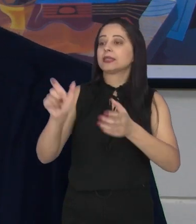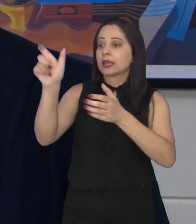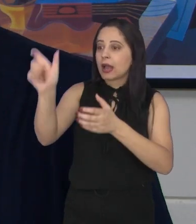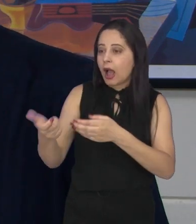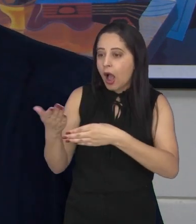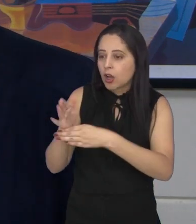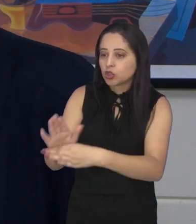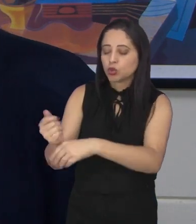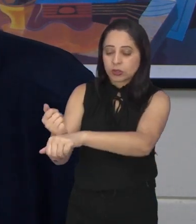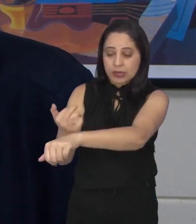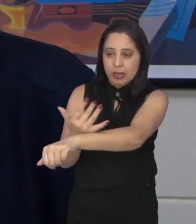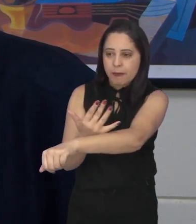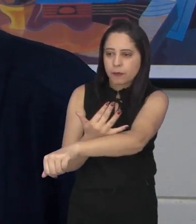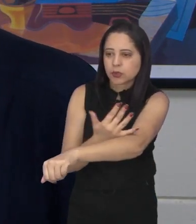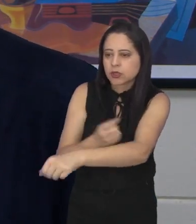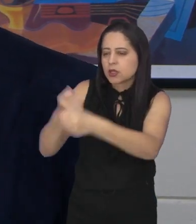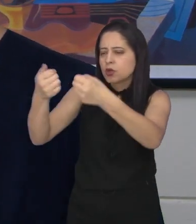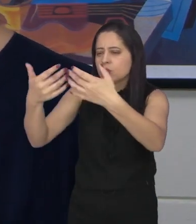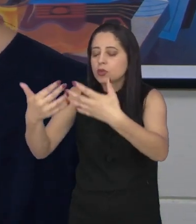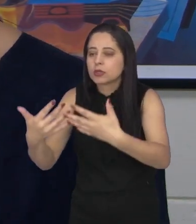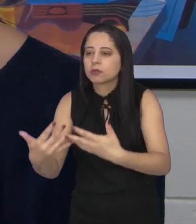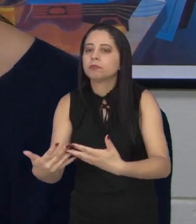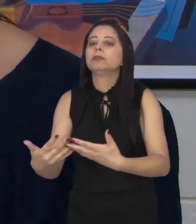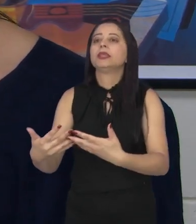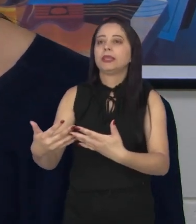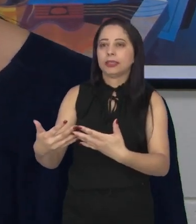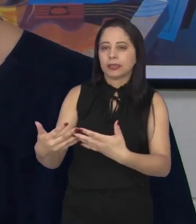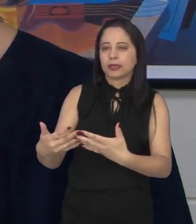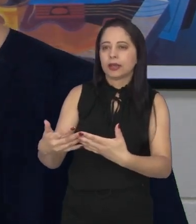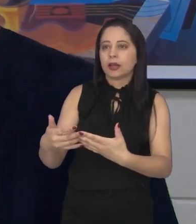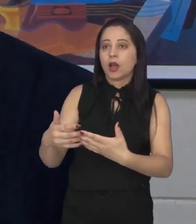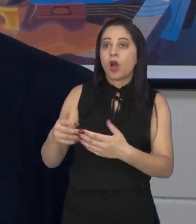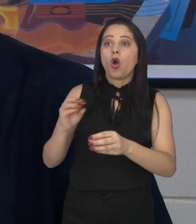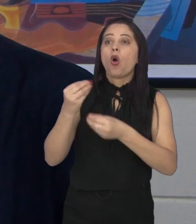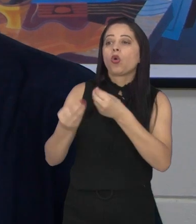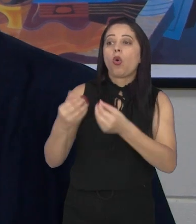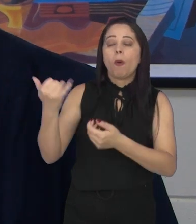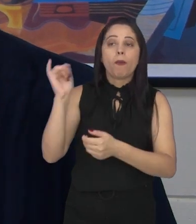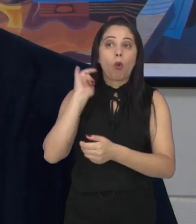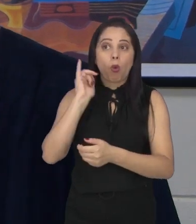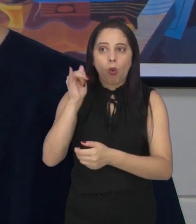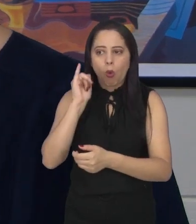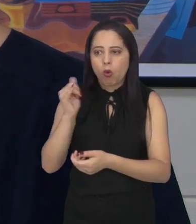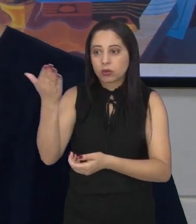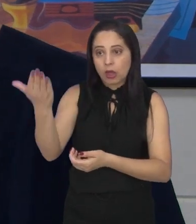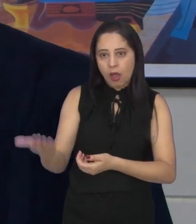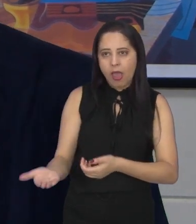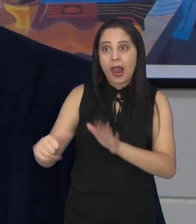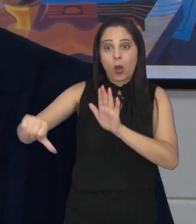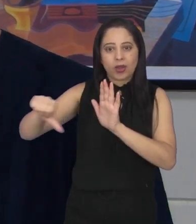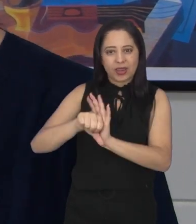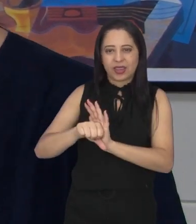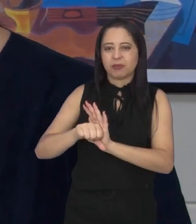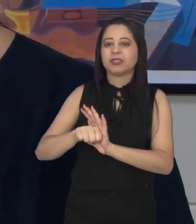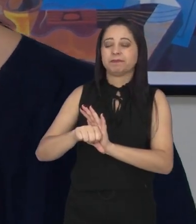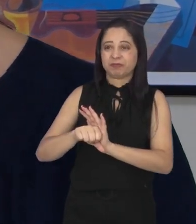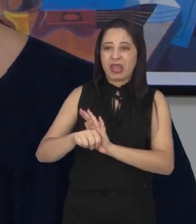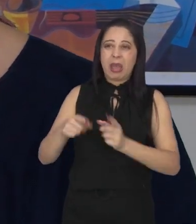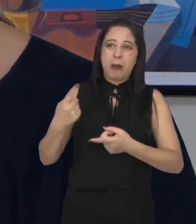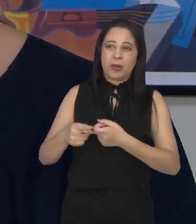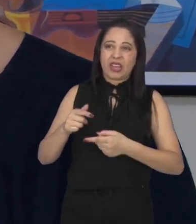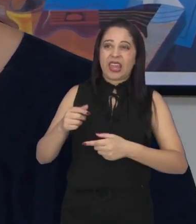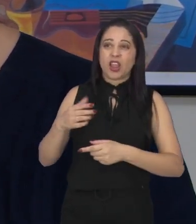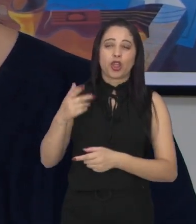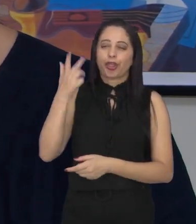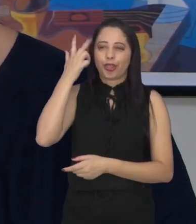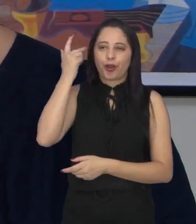da emoção, o que realmente aconteceu, né? Na hora assim de contar como que foi de repente o crime. Geralmente não é a primeira vez quando